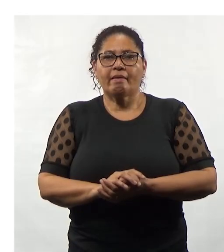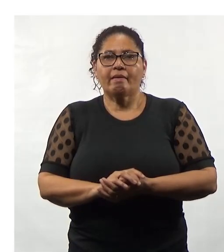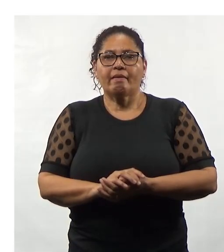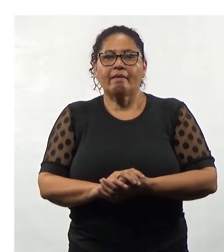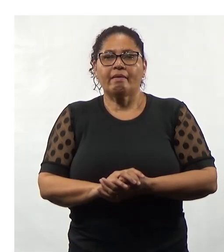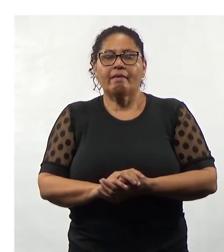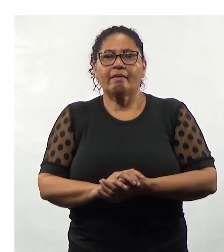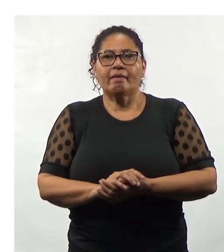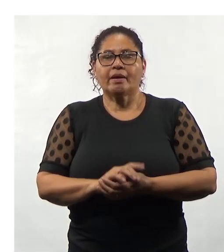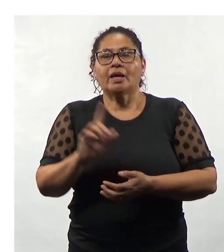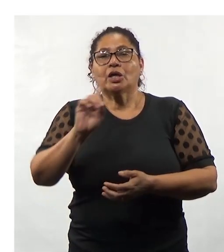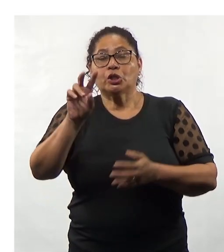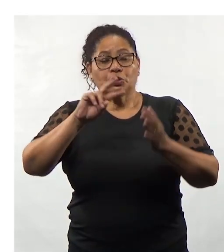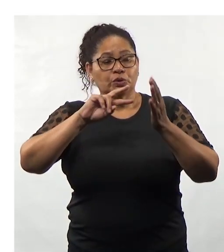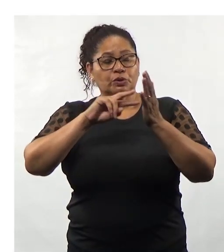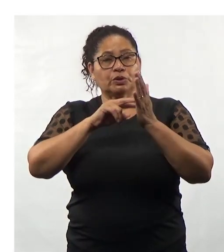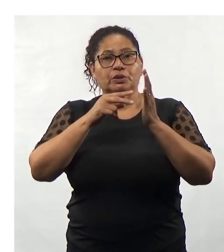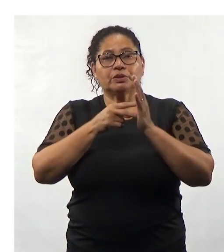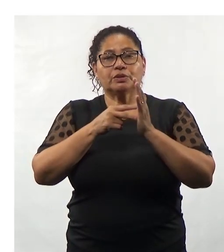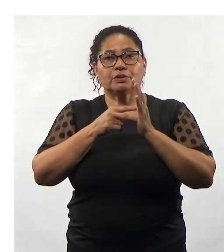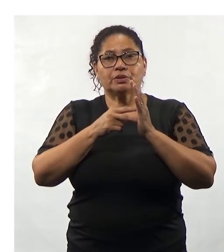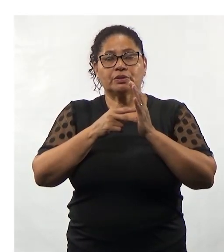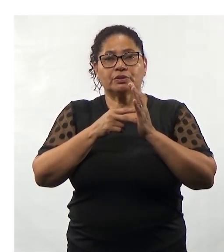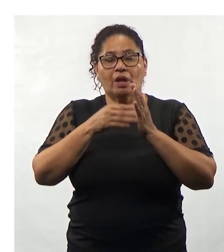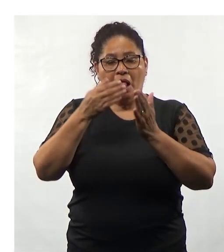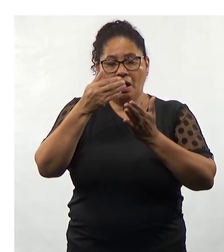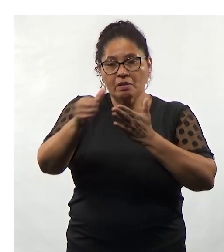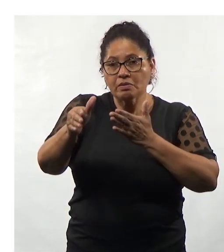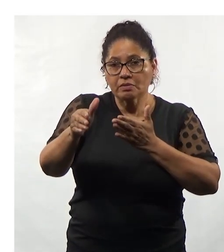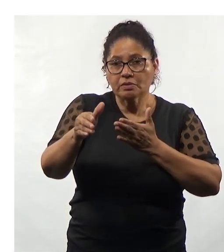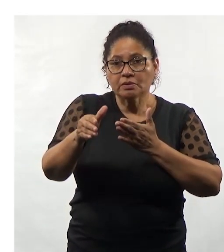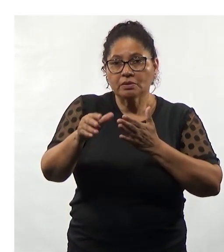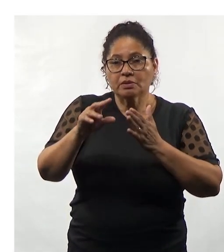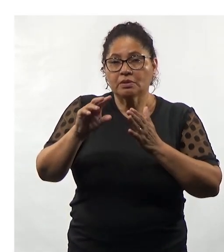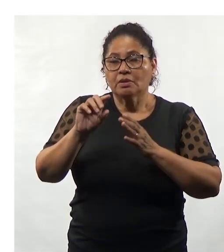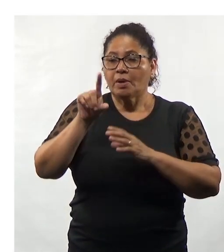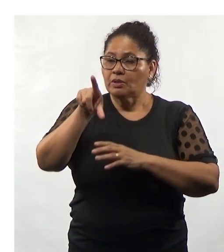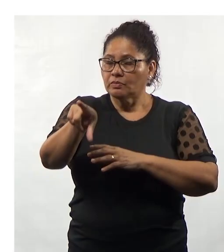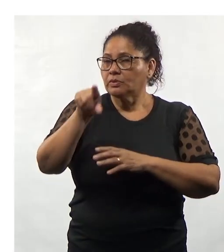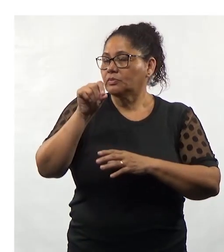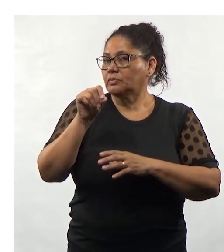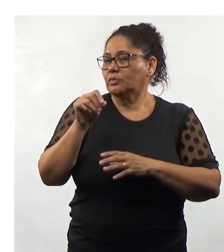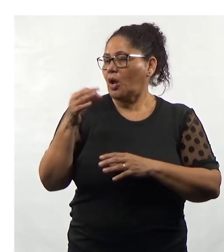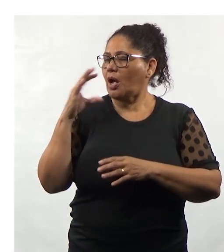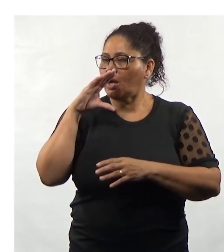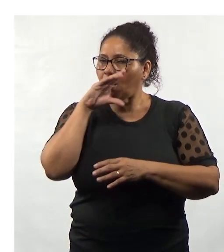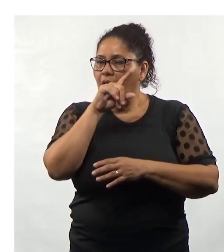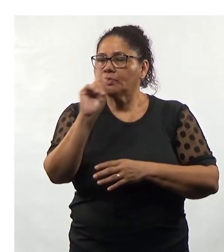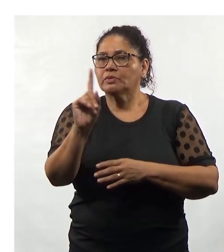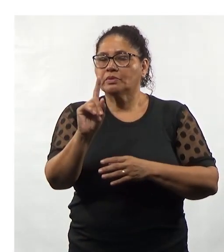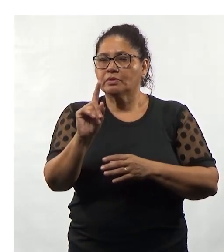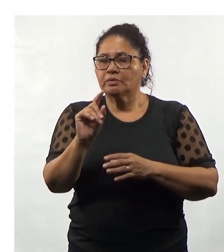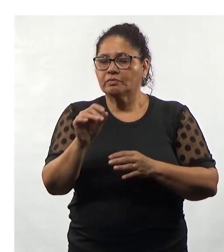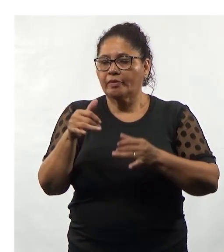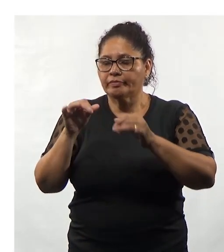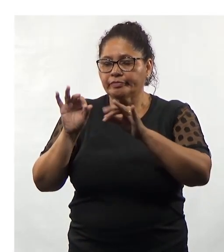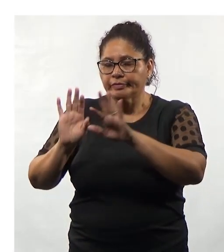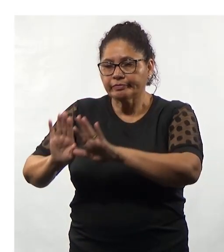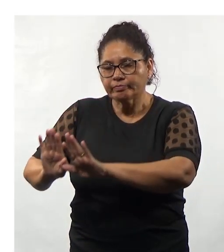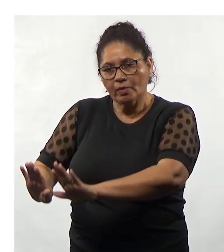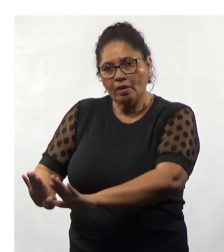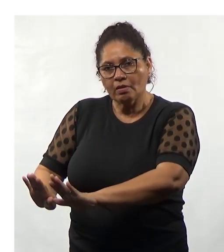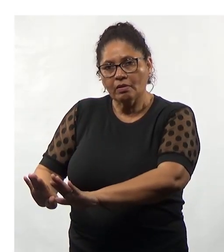que não significa que o projeto será descartado, mas ele também não vai ser selecionado imediatamente. Ele vai ficar lá, né,